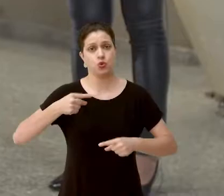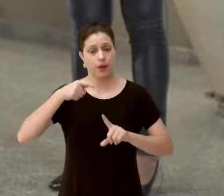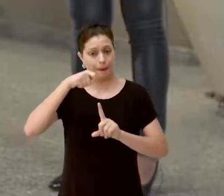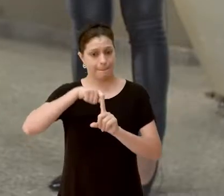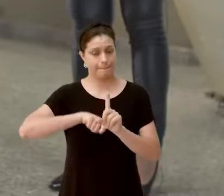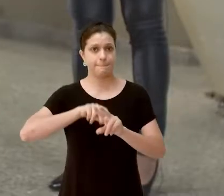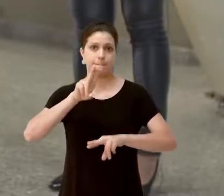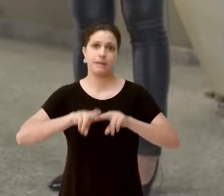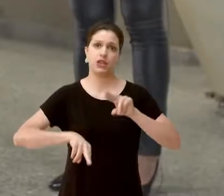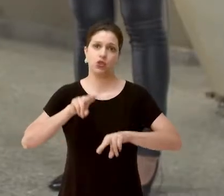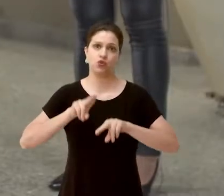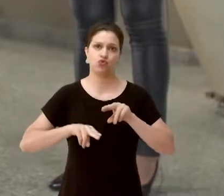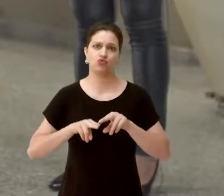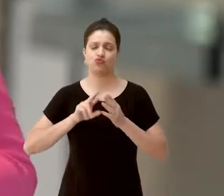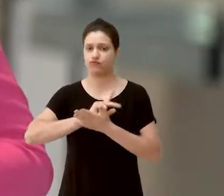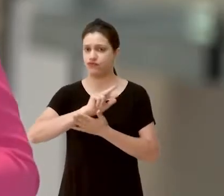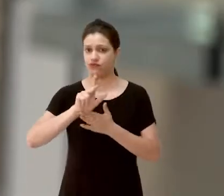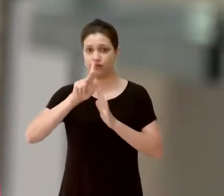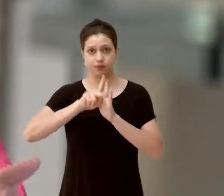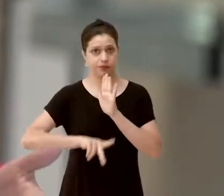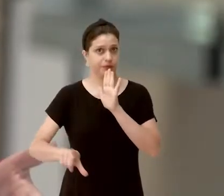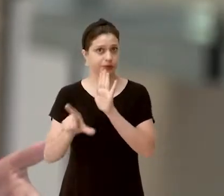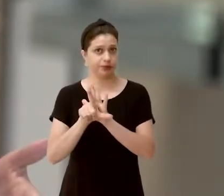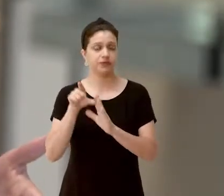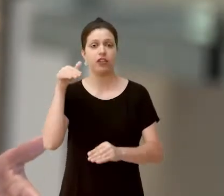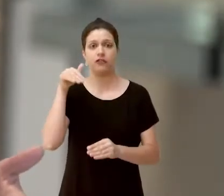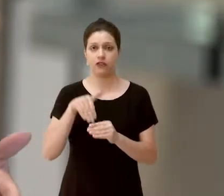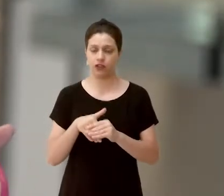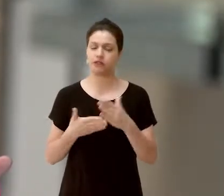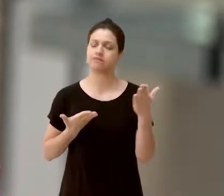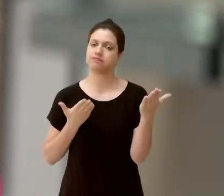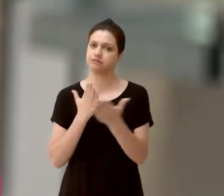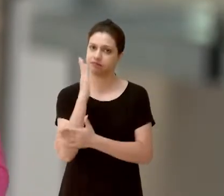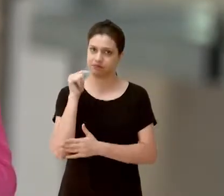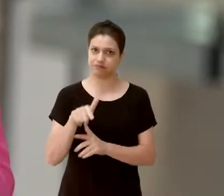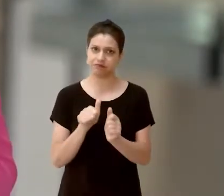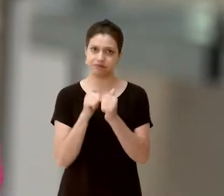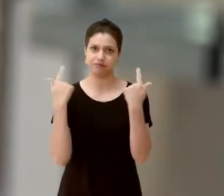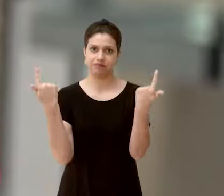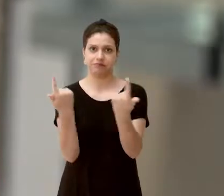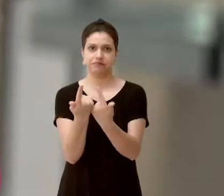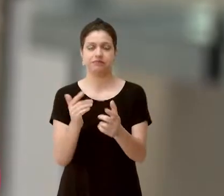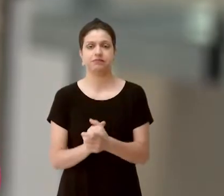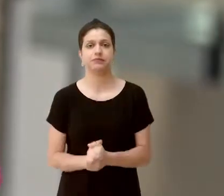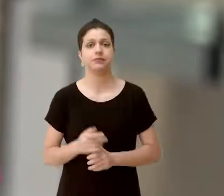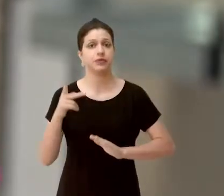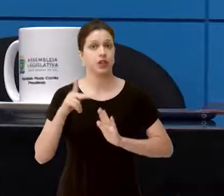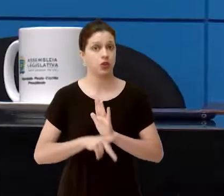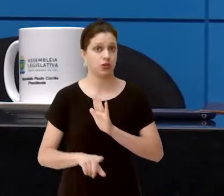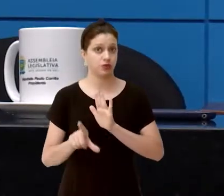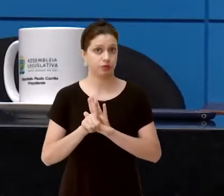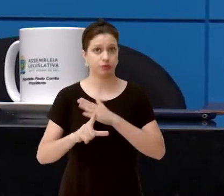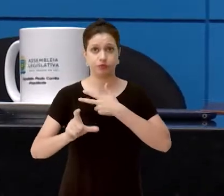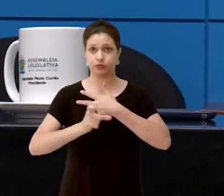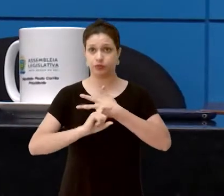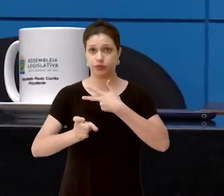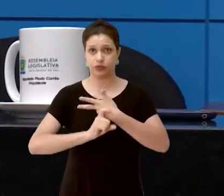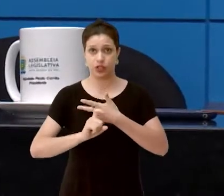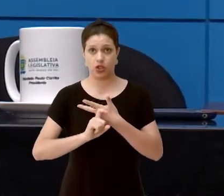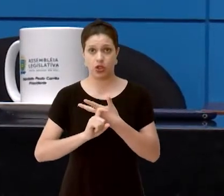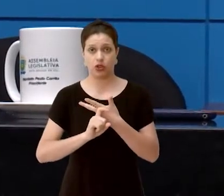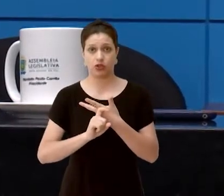as discussões, em junho, muitos projetos foram votados e aprovados na casa. O projeto do